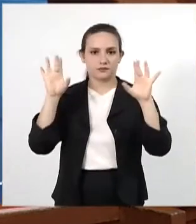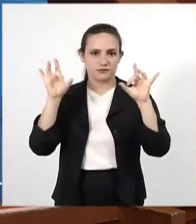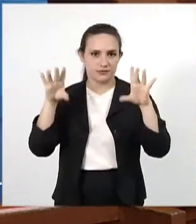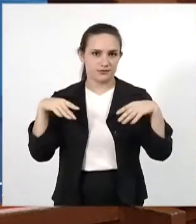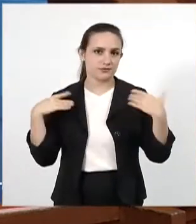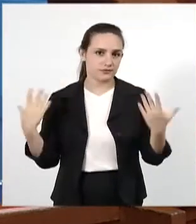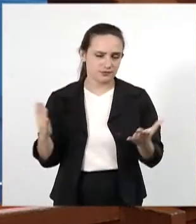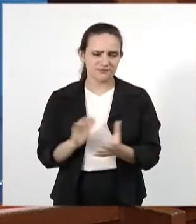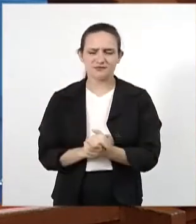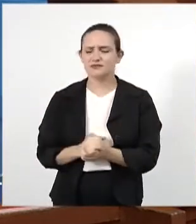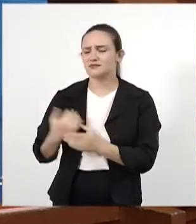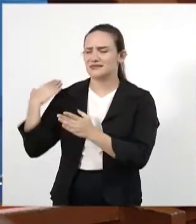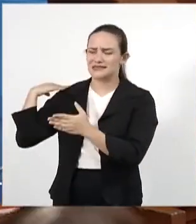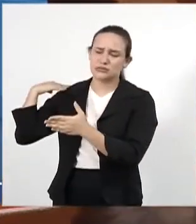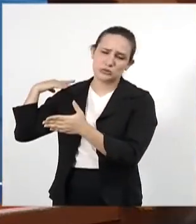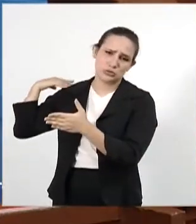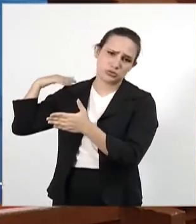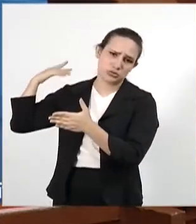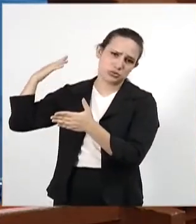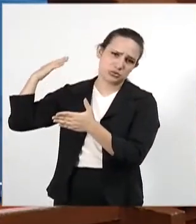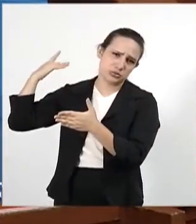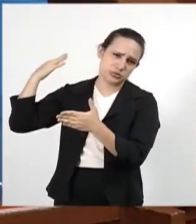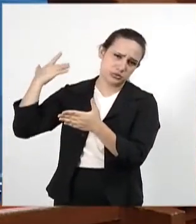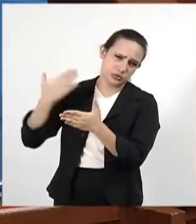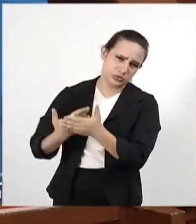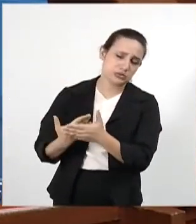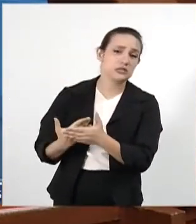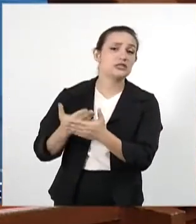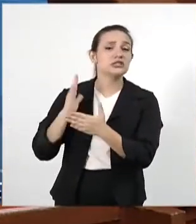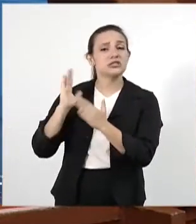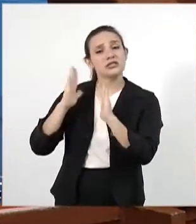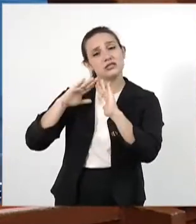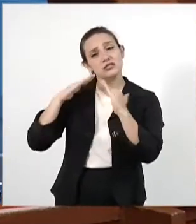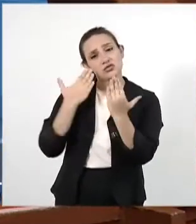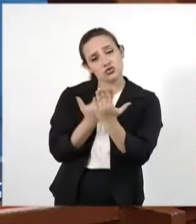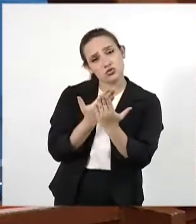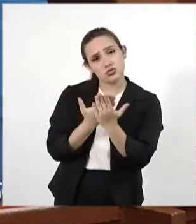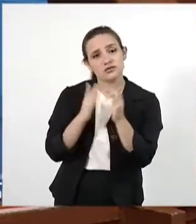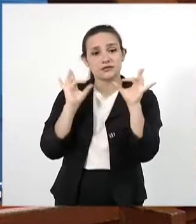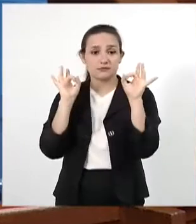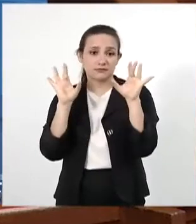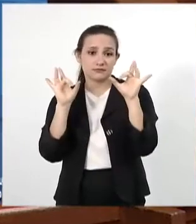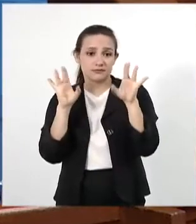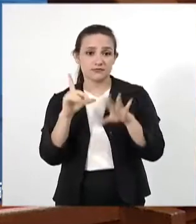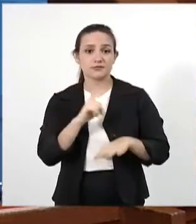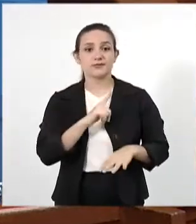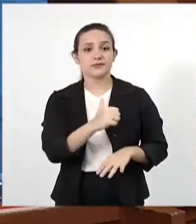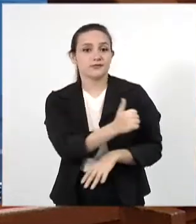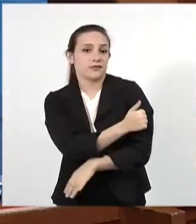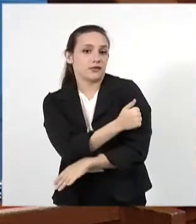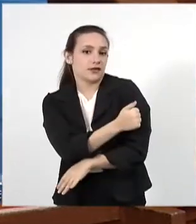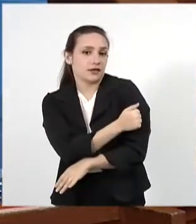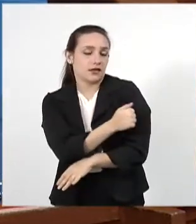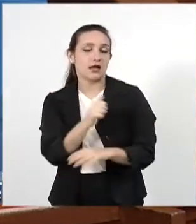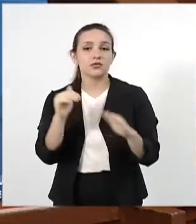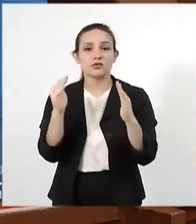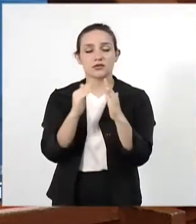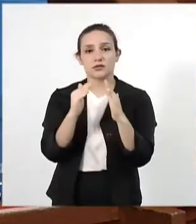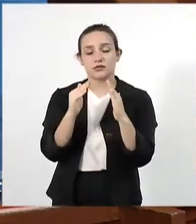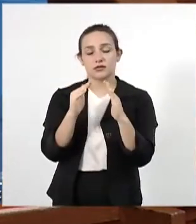sempre, estas escolas especiais, e obviamente com alunos